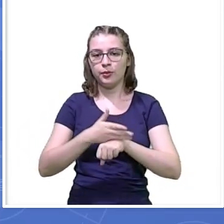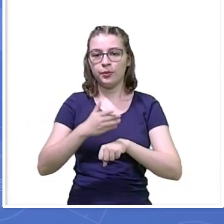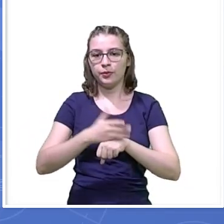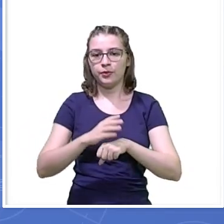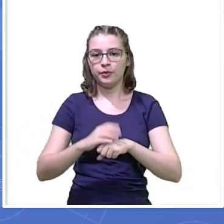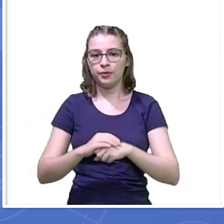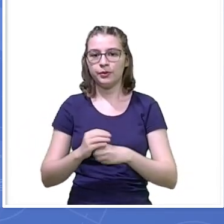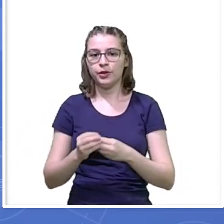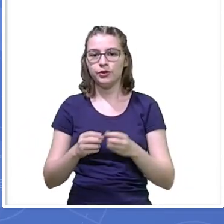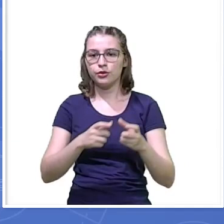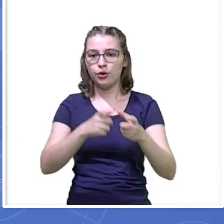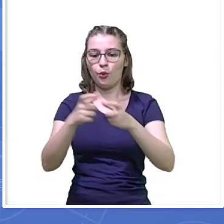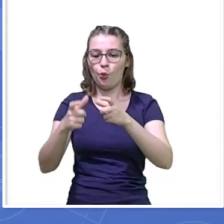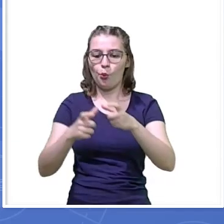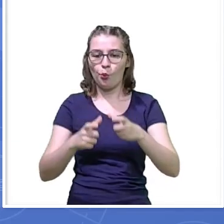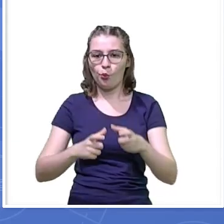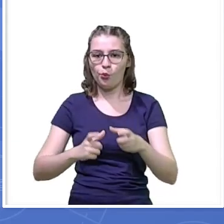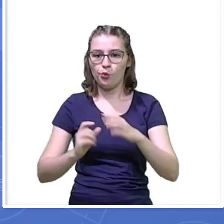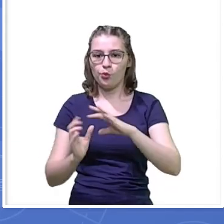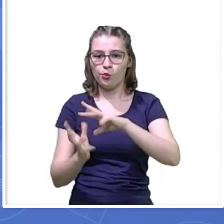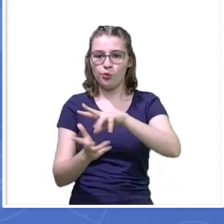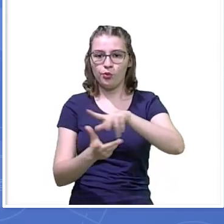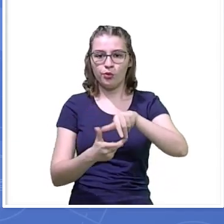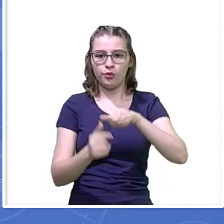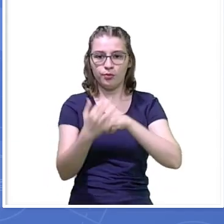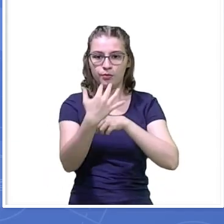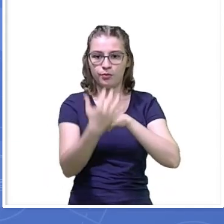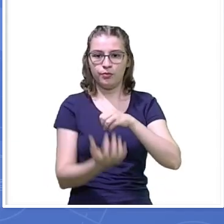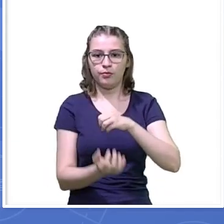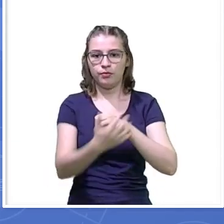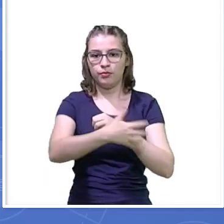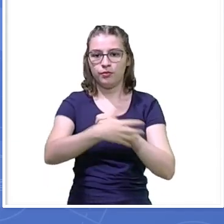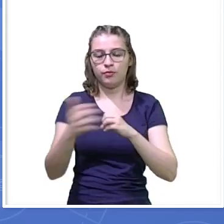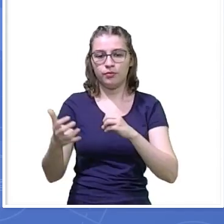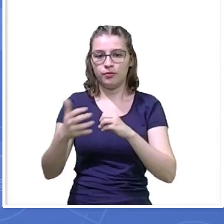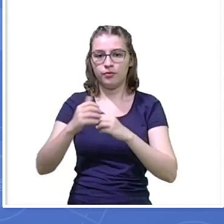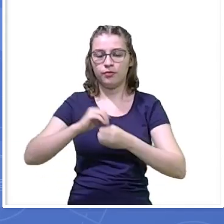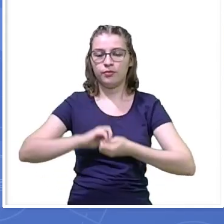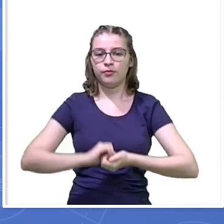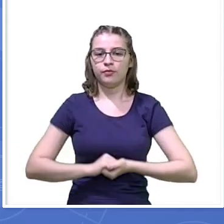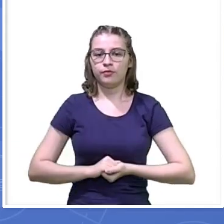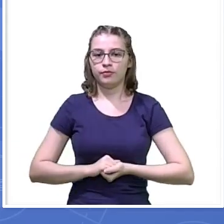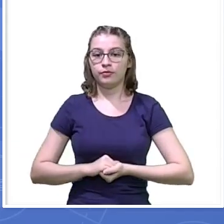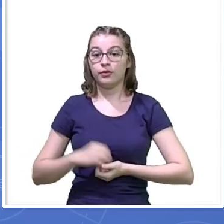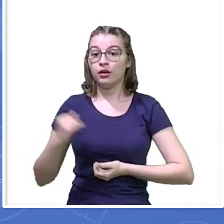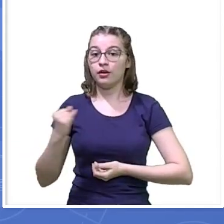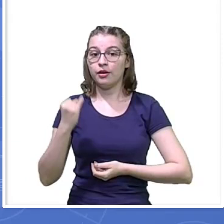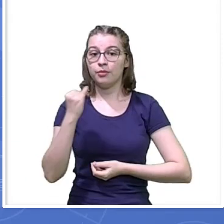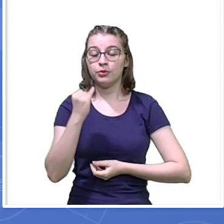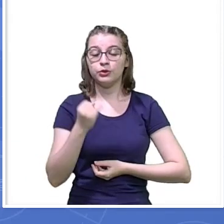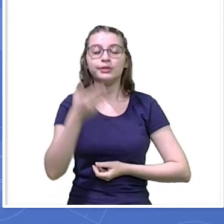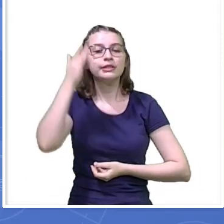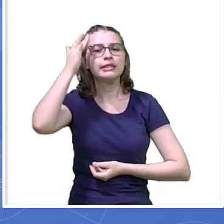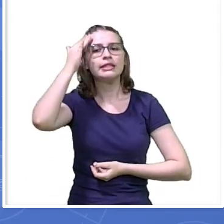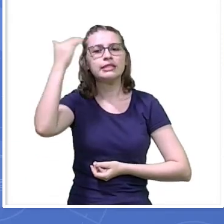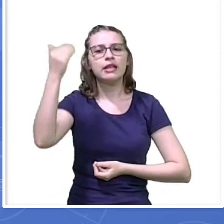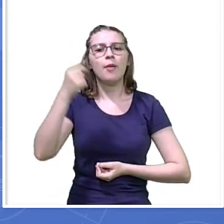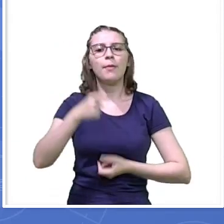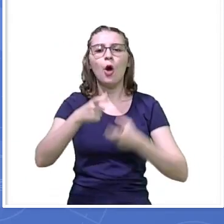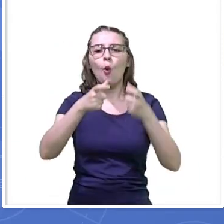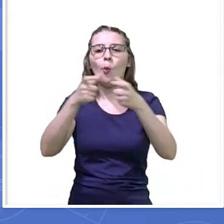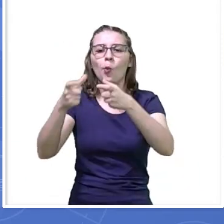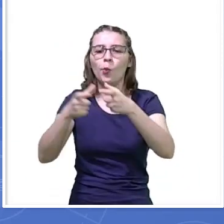verificar o posicionamento nos pontos, né? Tem toda uma importância para a gente saber o posicionamento dos